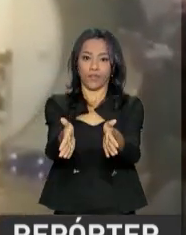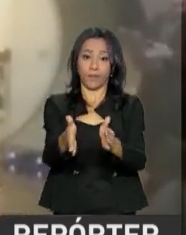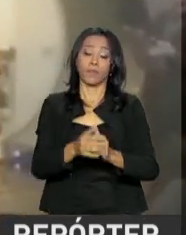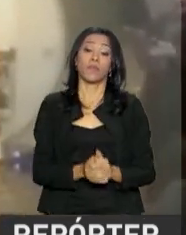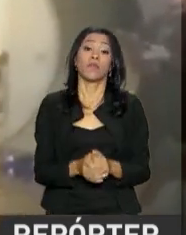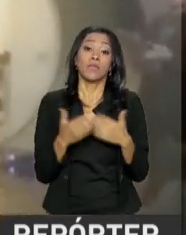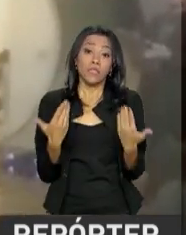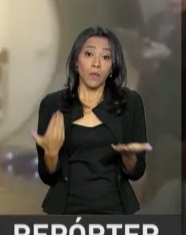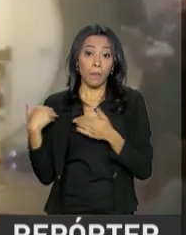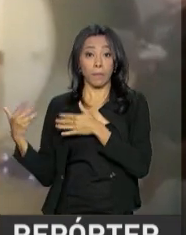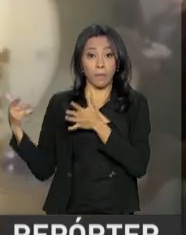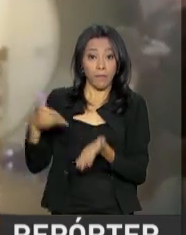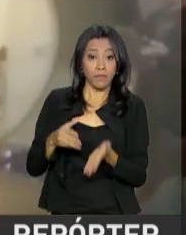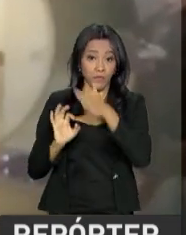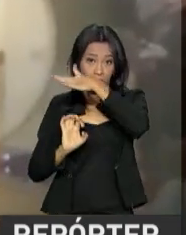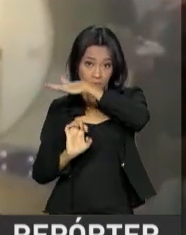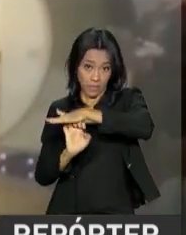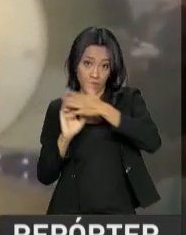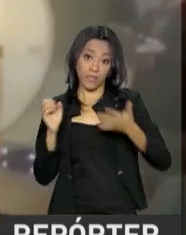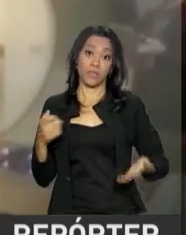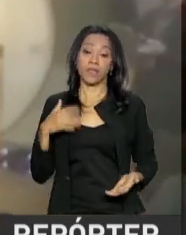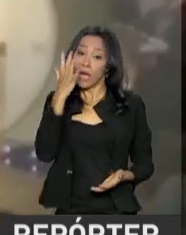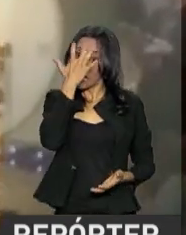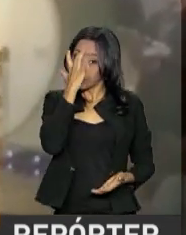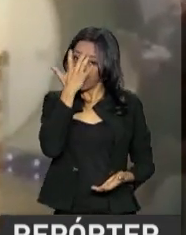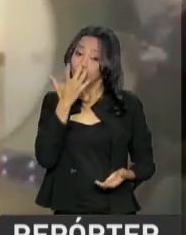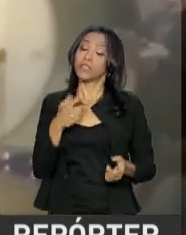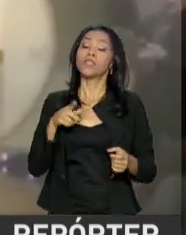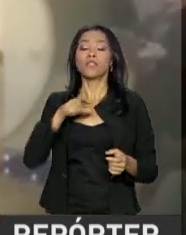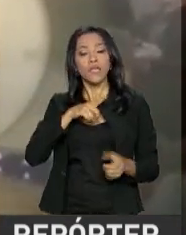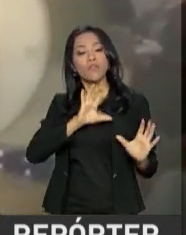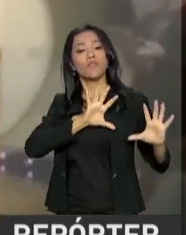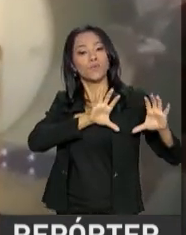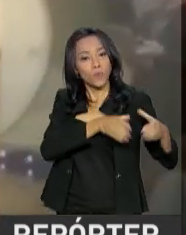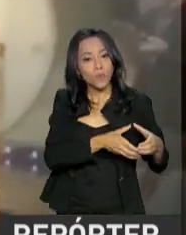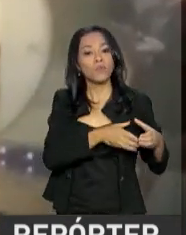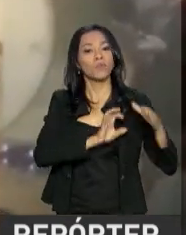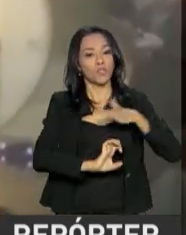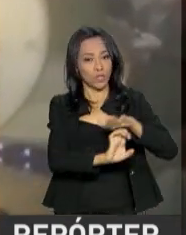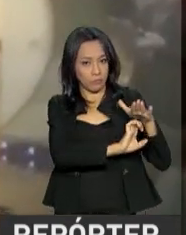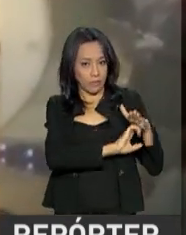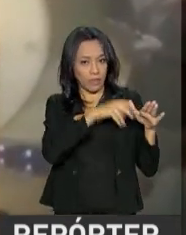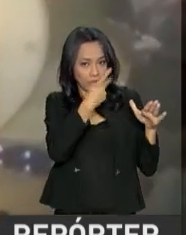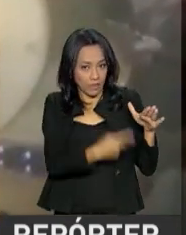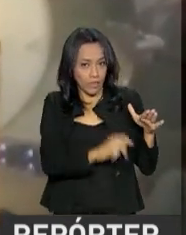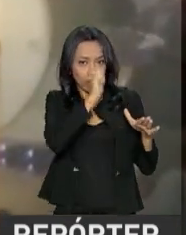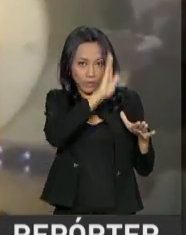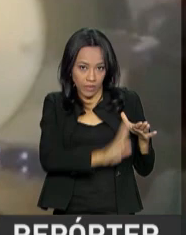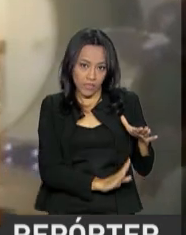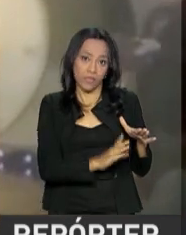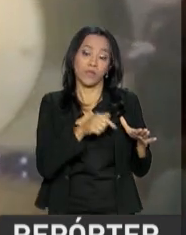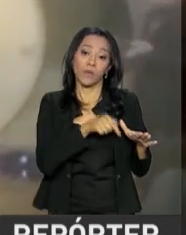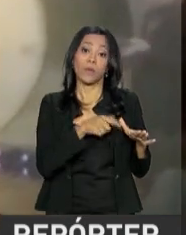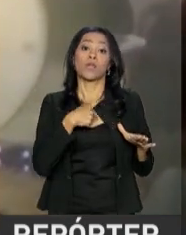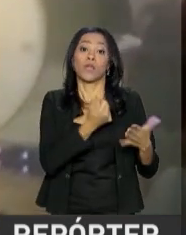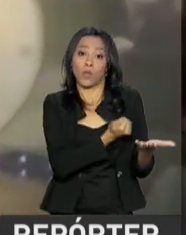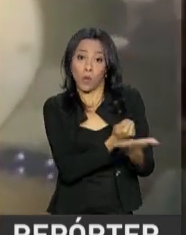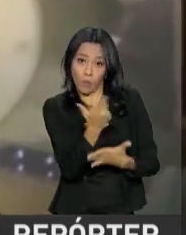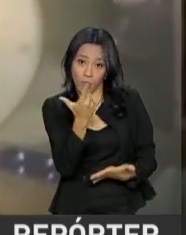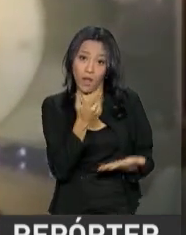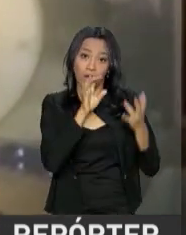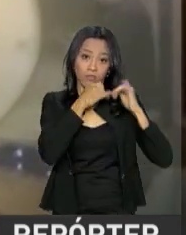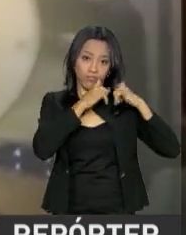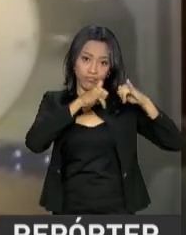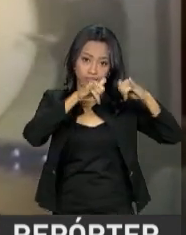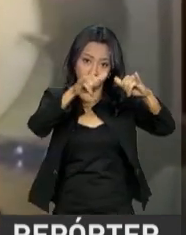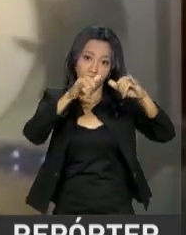grupos indianos foram destaque mas grupos brasileiros também arremataram lotes de linhas de transmissão e